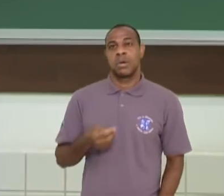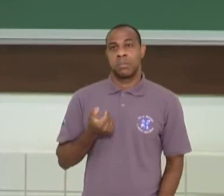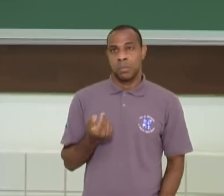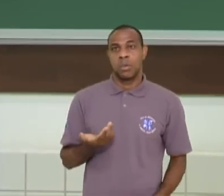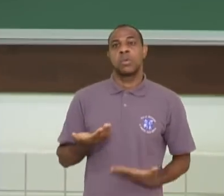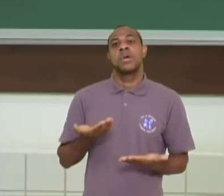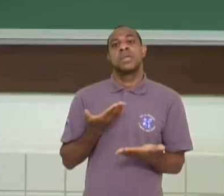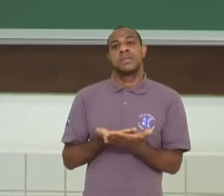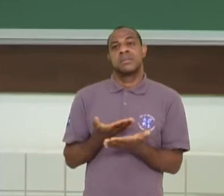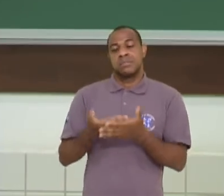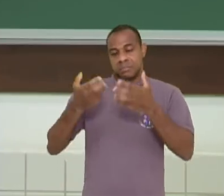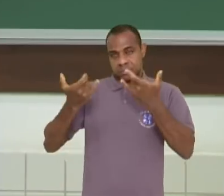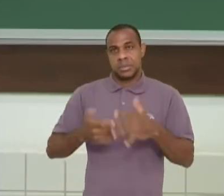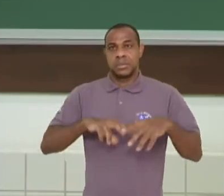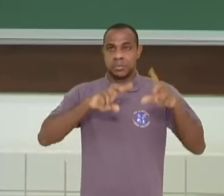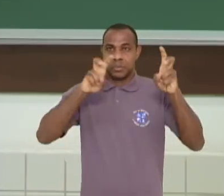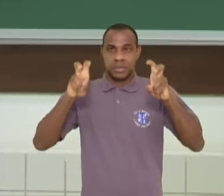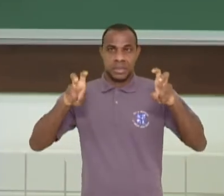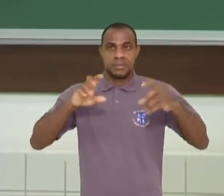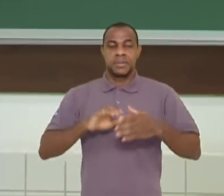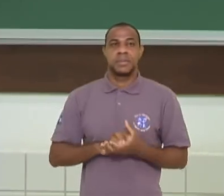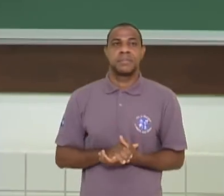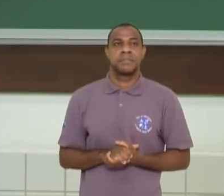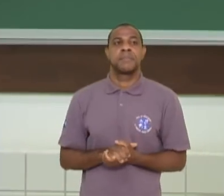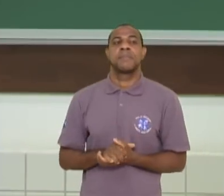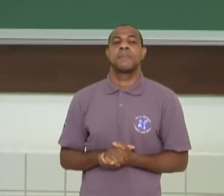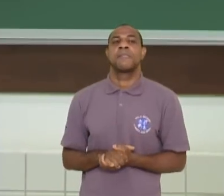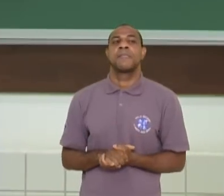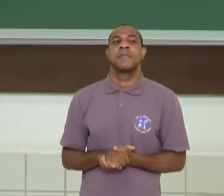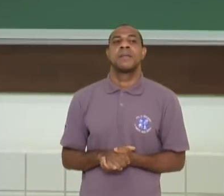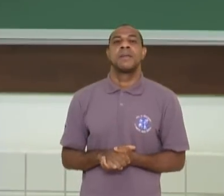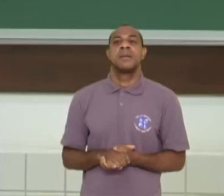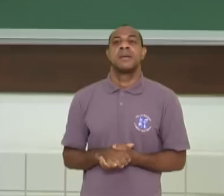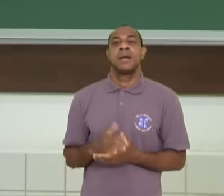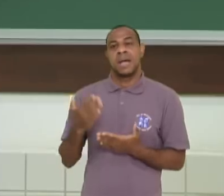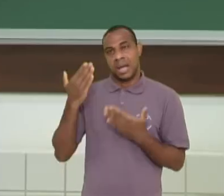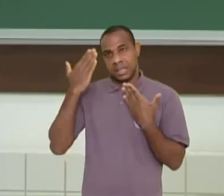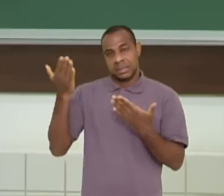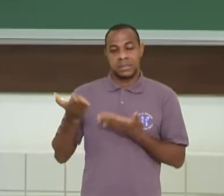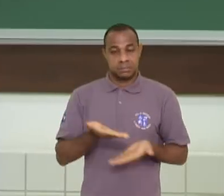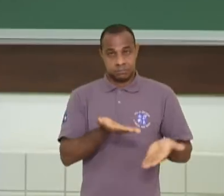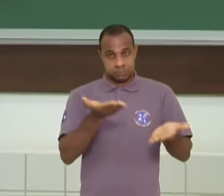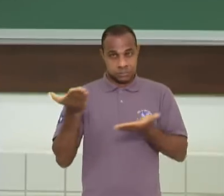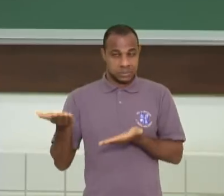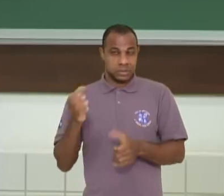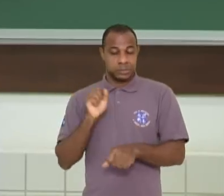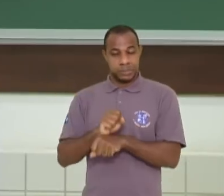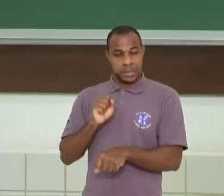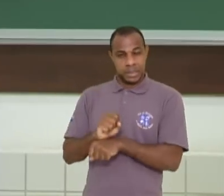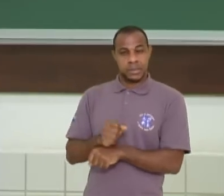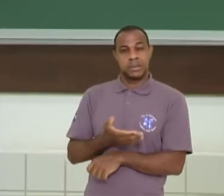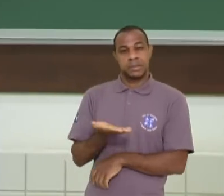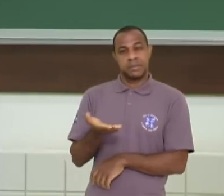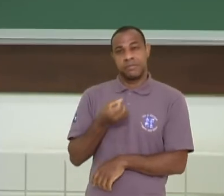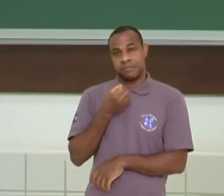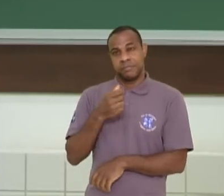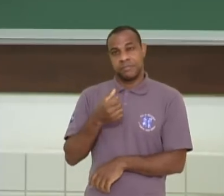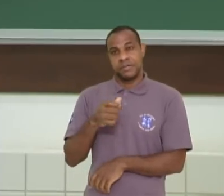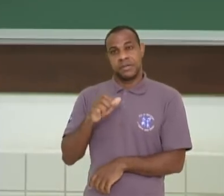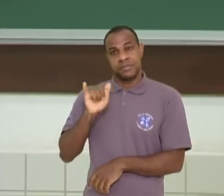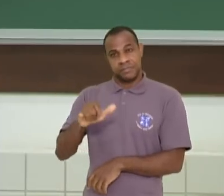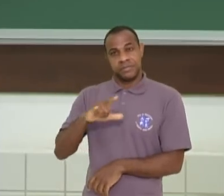no ambiente escolar como também por atores profissionais, né? Então, agradeço a companhia de vocês, espero que todos fiquem bem,